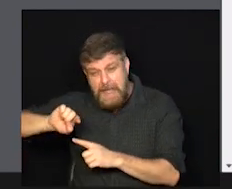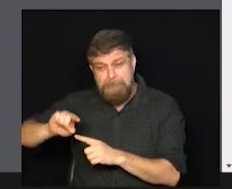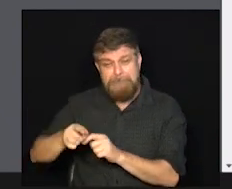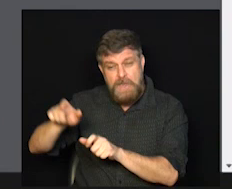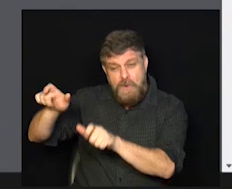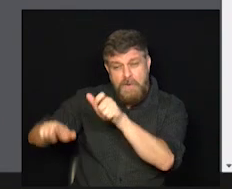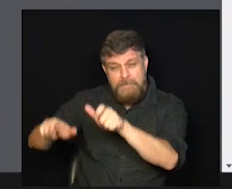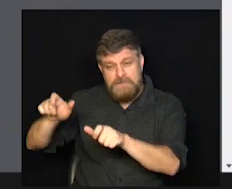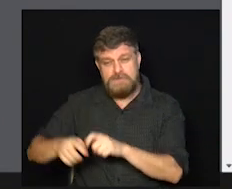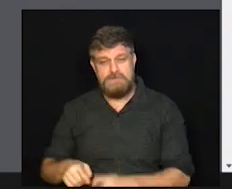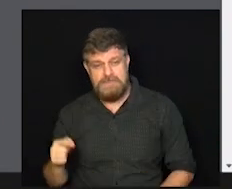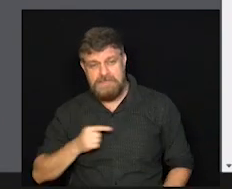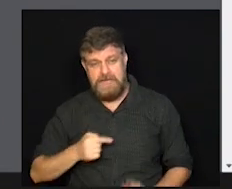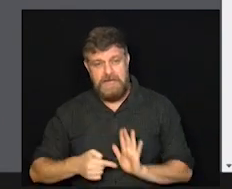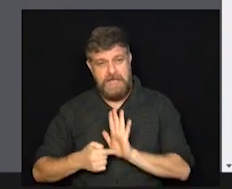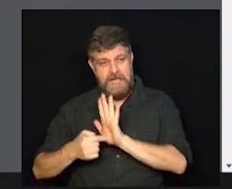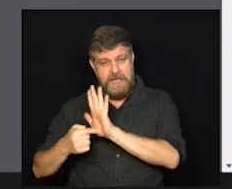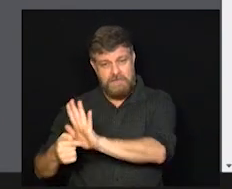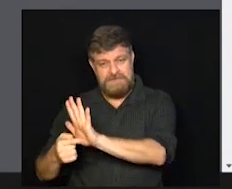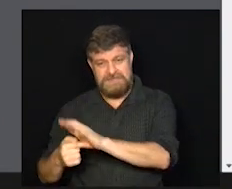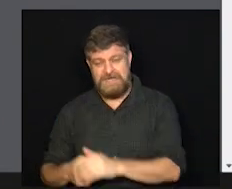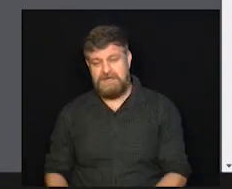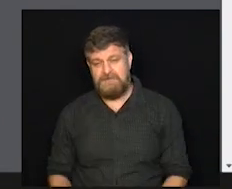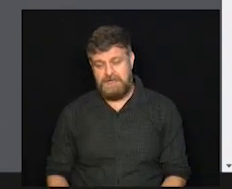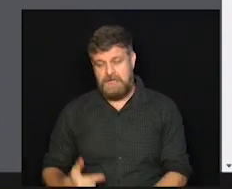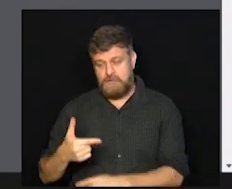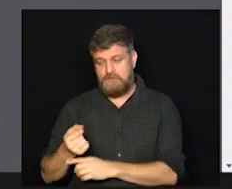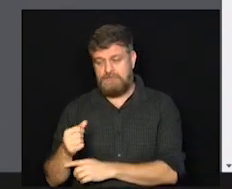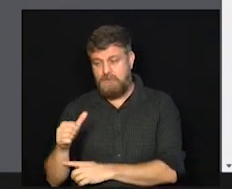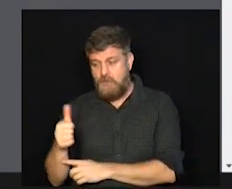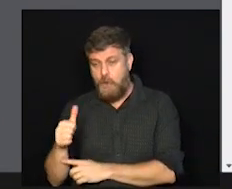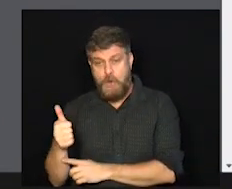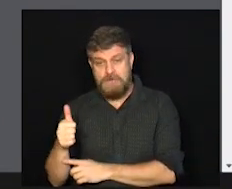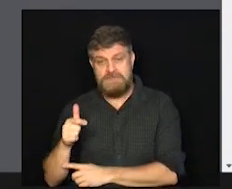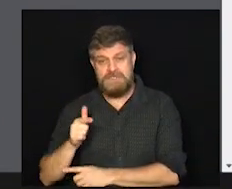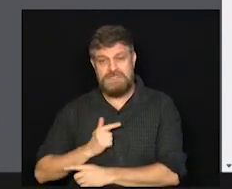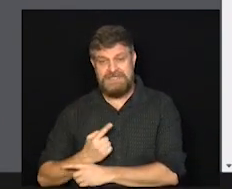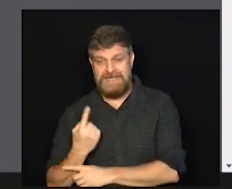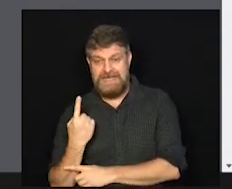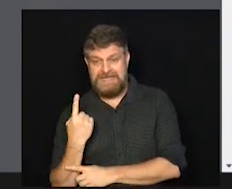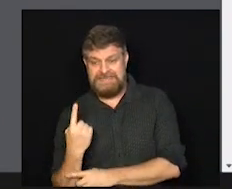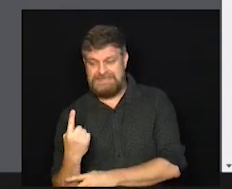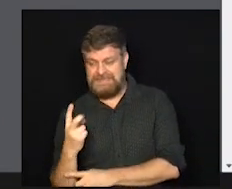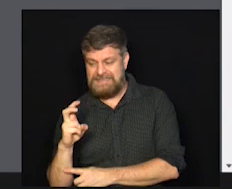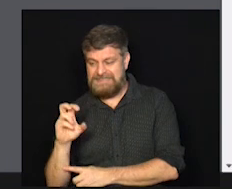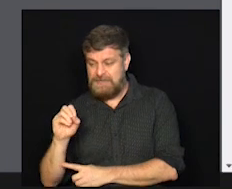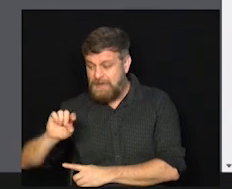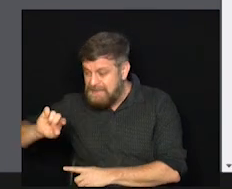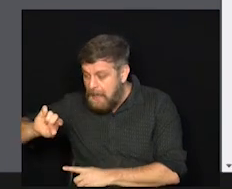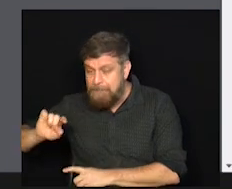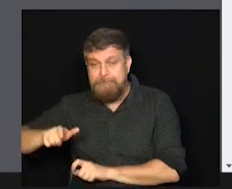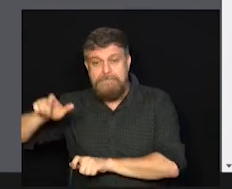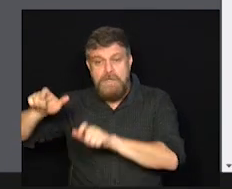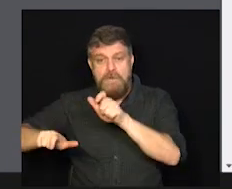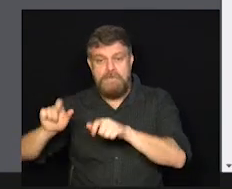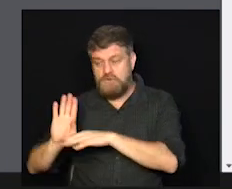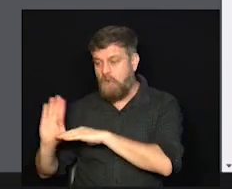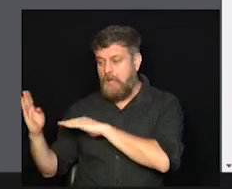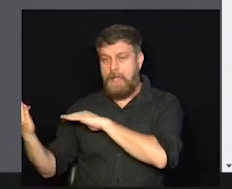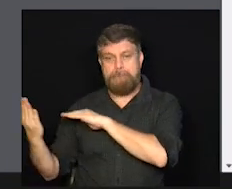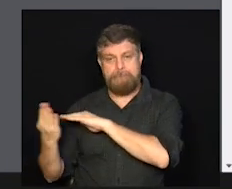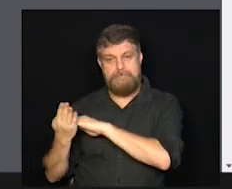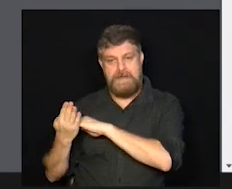era apontado que era uma população de 150 mil habitantes. Mas vários bairros já formados já aumentaram esse